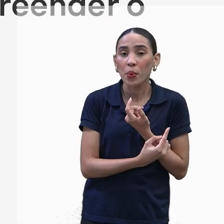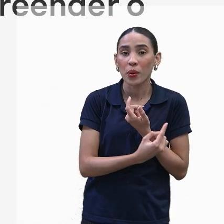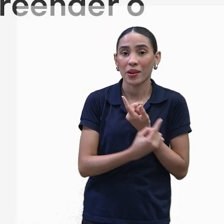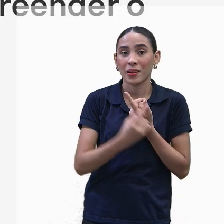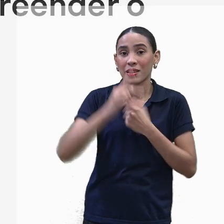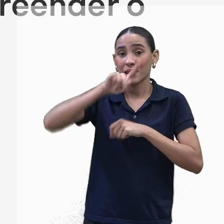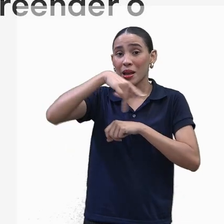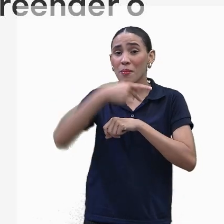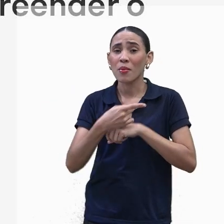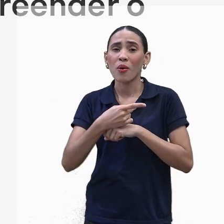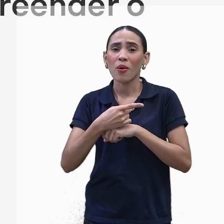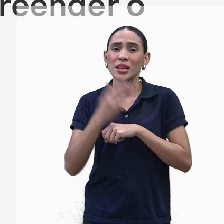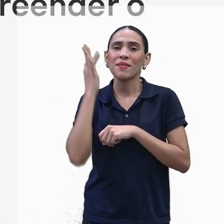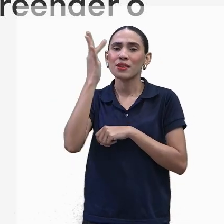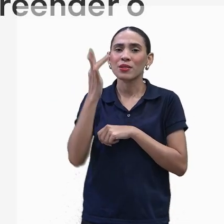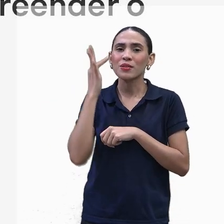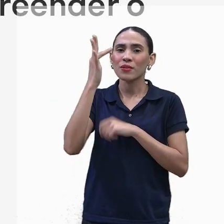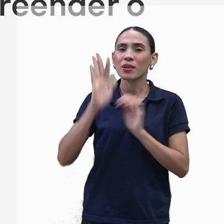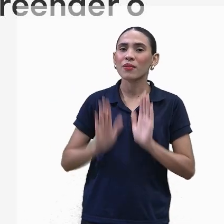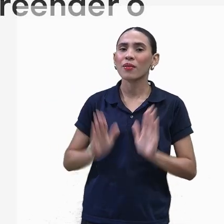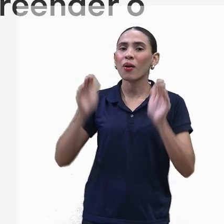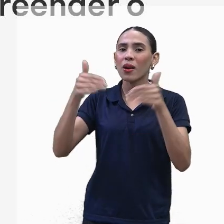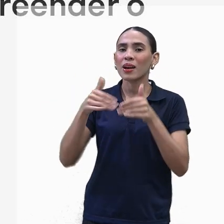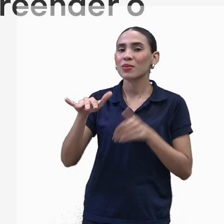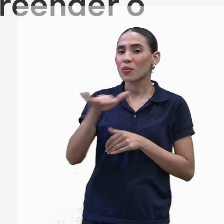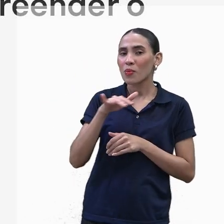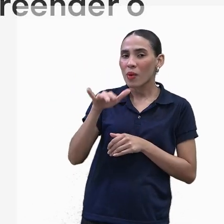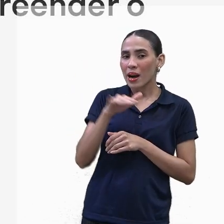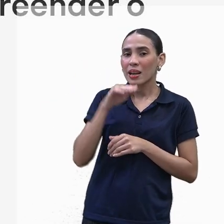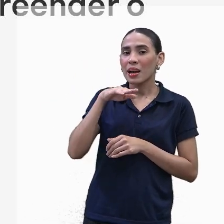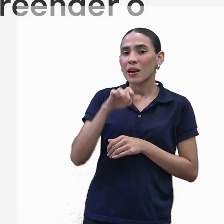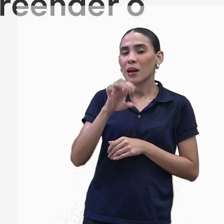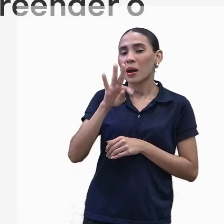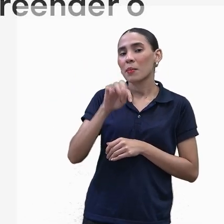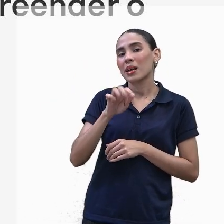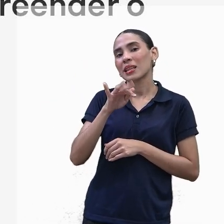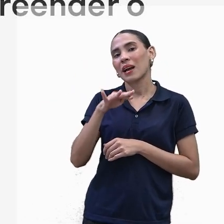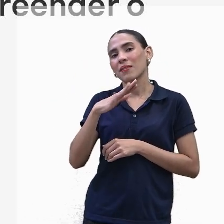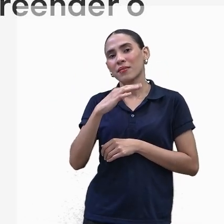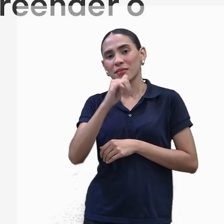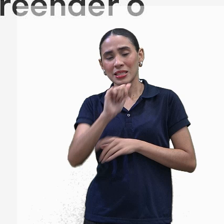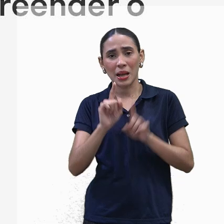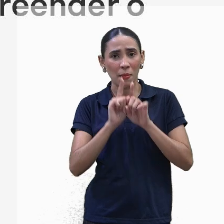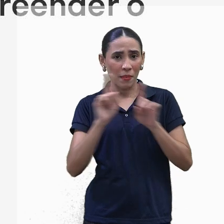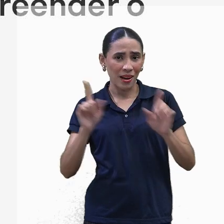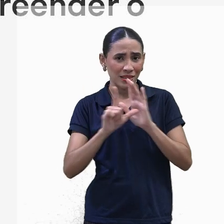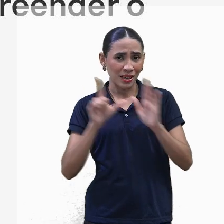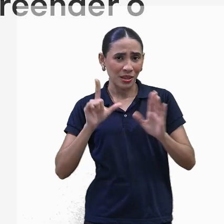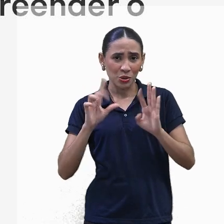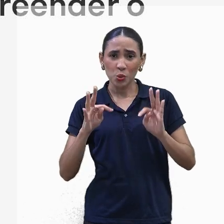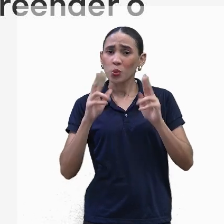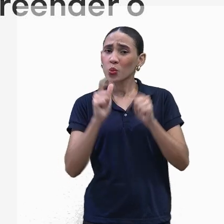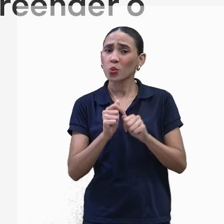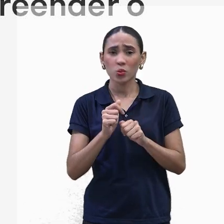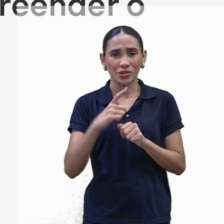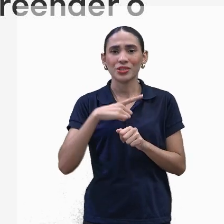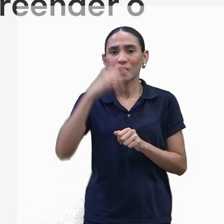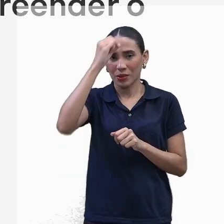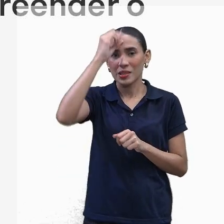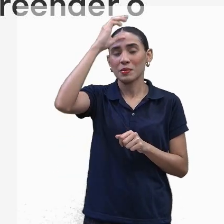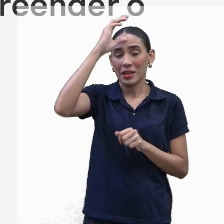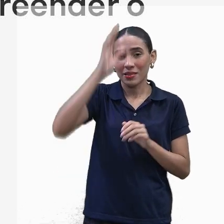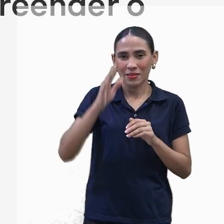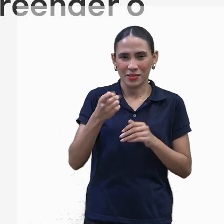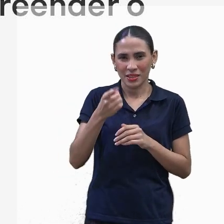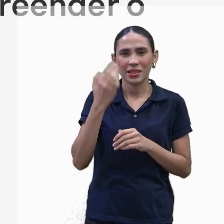tarde que a filosofia foi focando mais na área metafísica. Mas no primeiro momento, o filósofo ele sabia tudo. Entendeu?